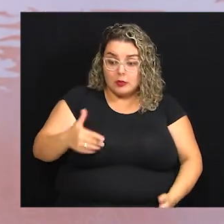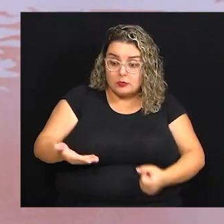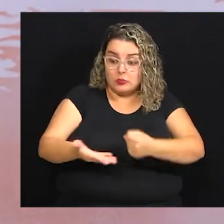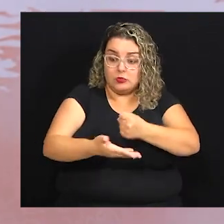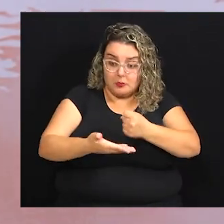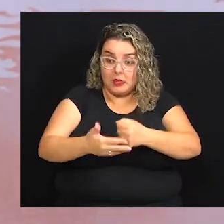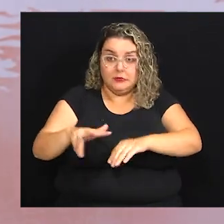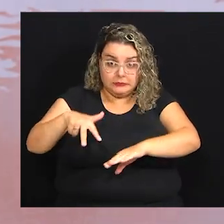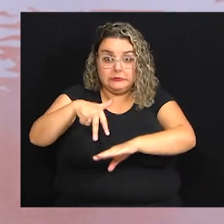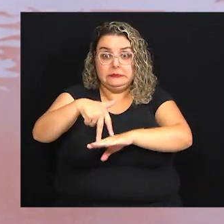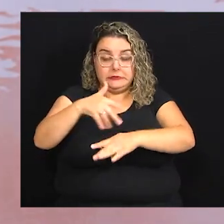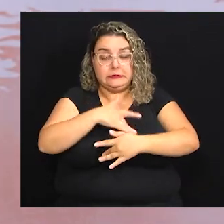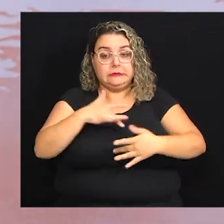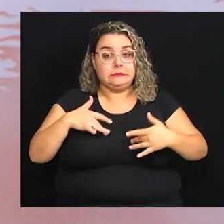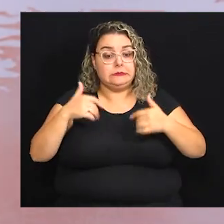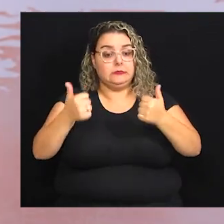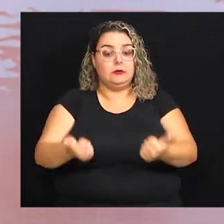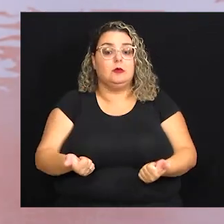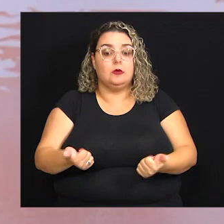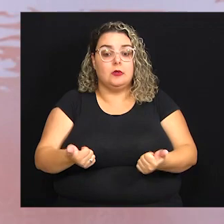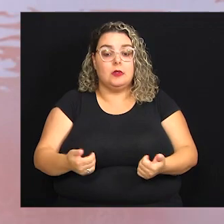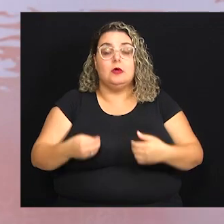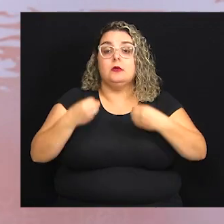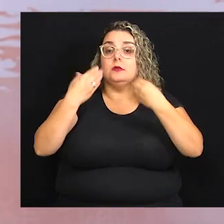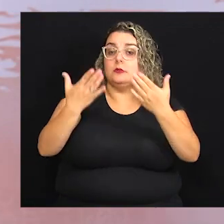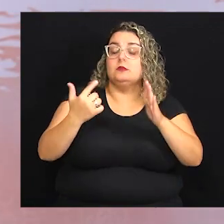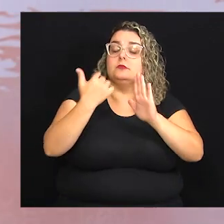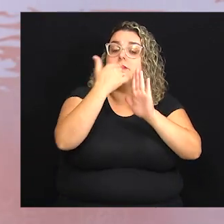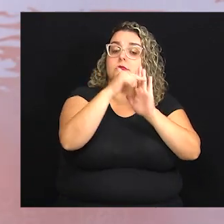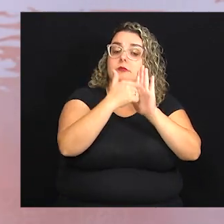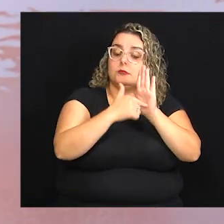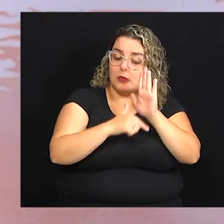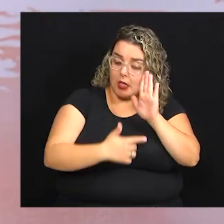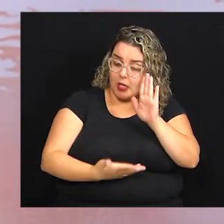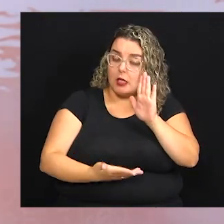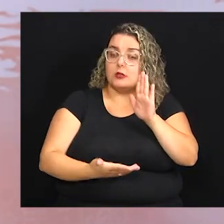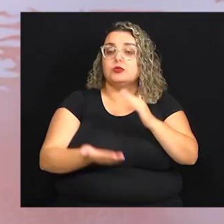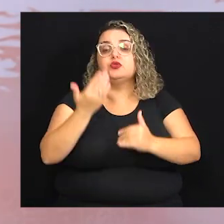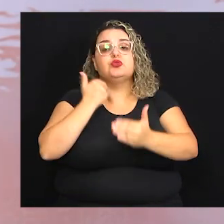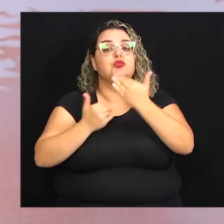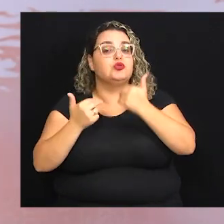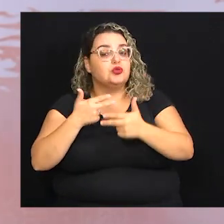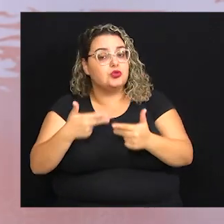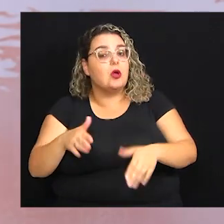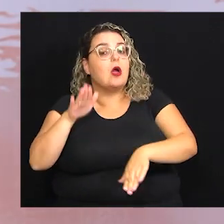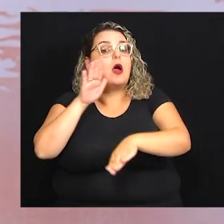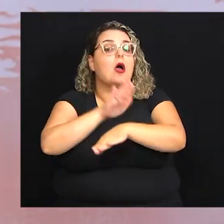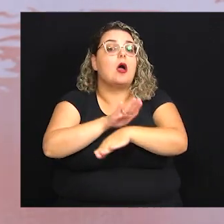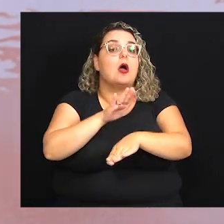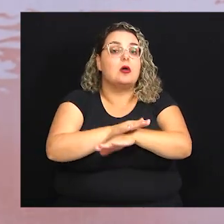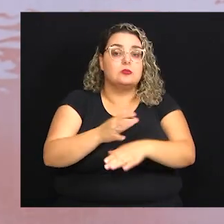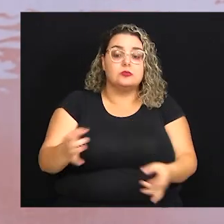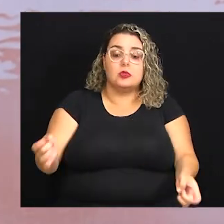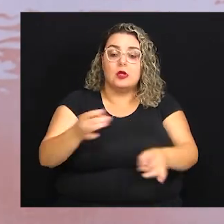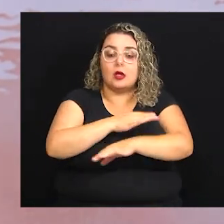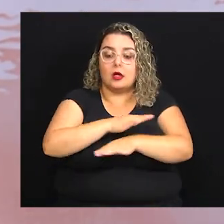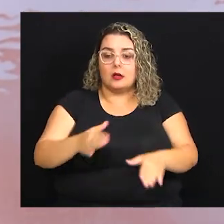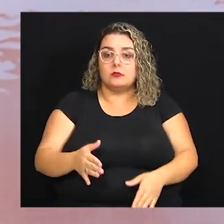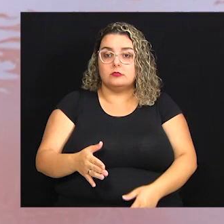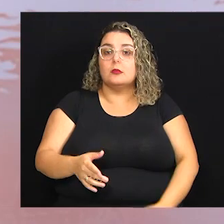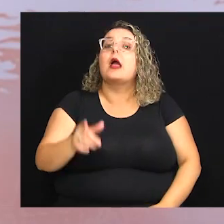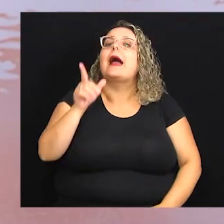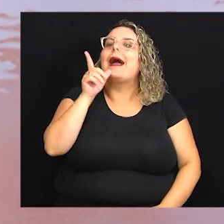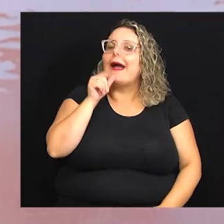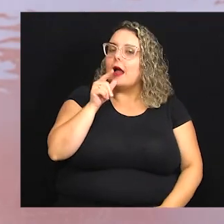gente minimamente ali saudável, né? Colocamos então na nossa lista de alimentos que ajudam a combater a dor de